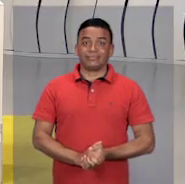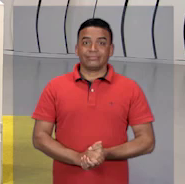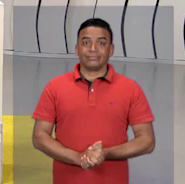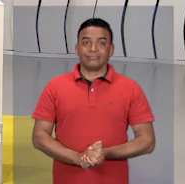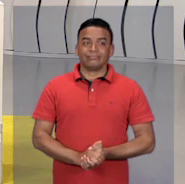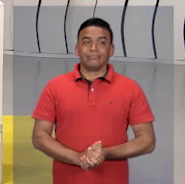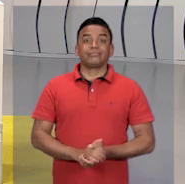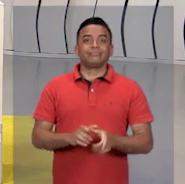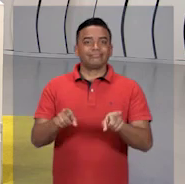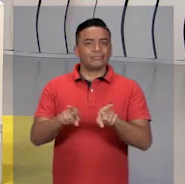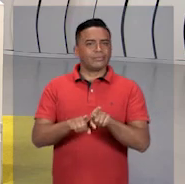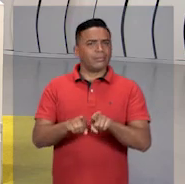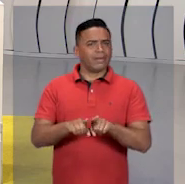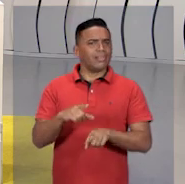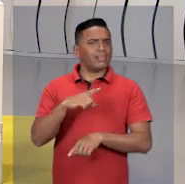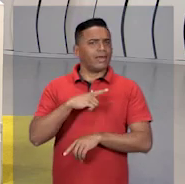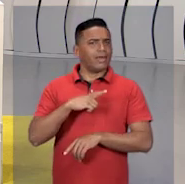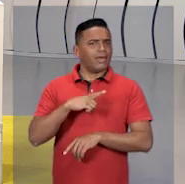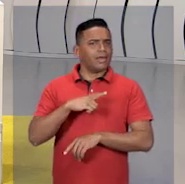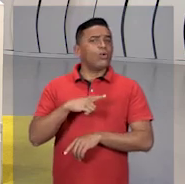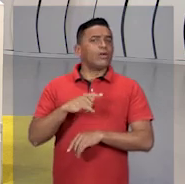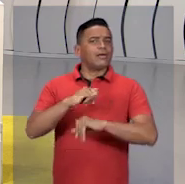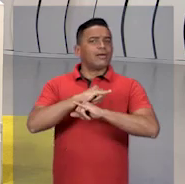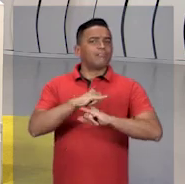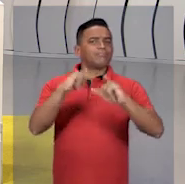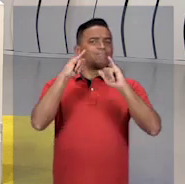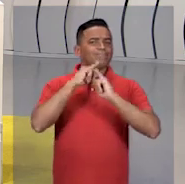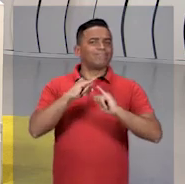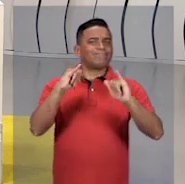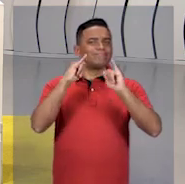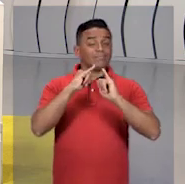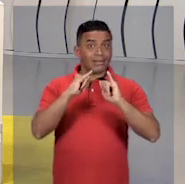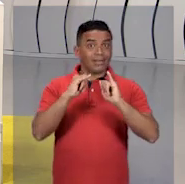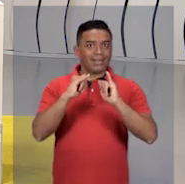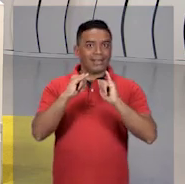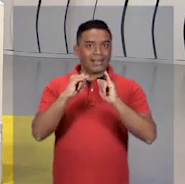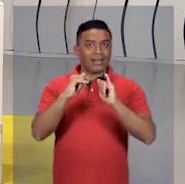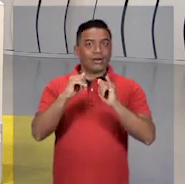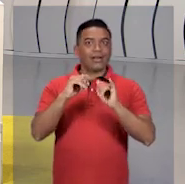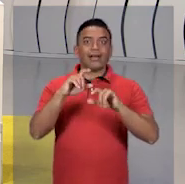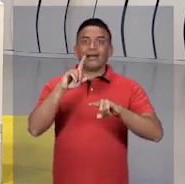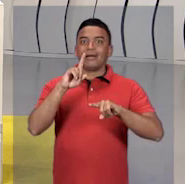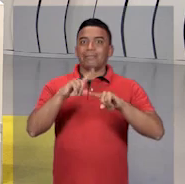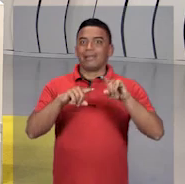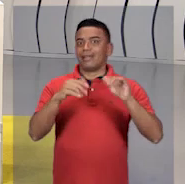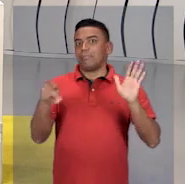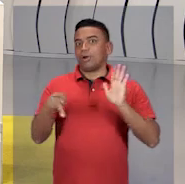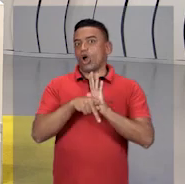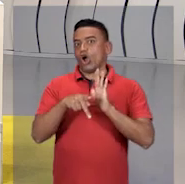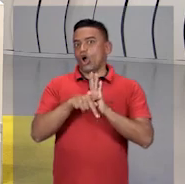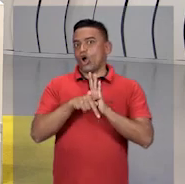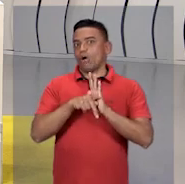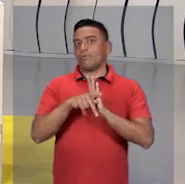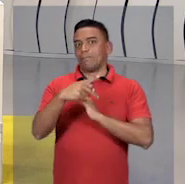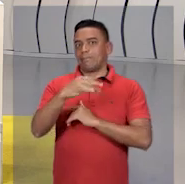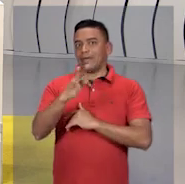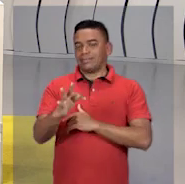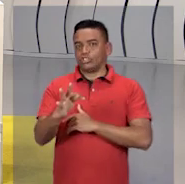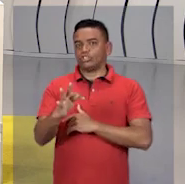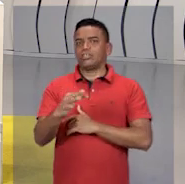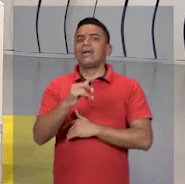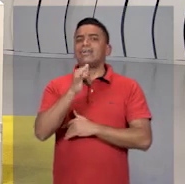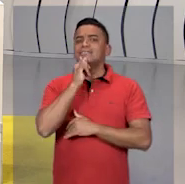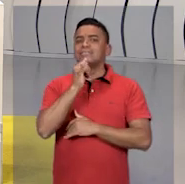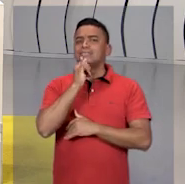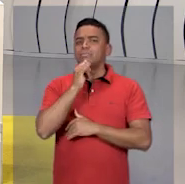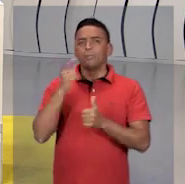Aqui nós temos, portanto, uma propaganda. Entramos no PET. Abram ele aí. O primeiro exemplo que eu trouxe, que é o